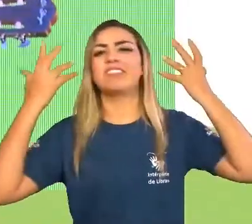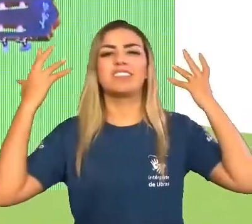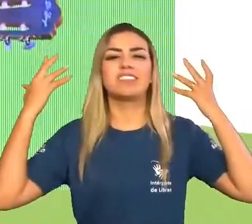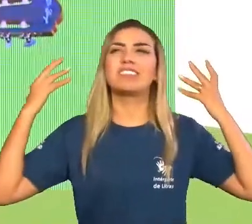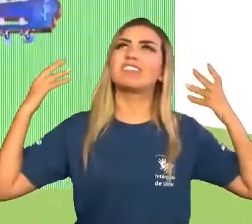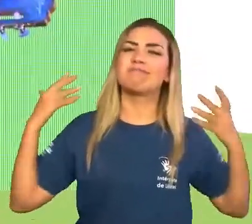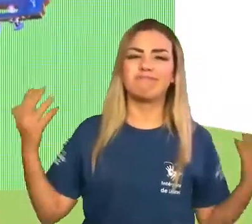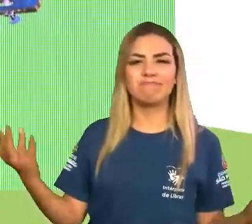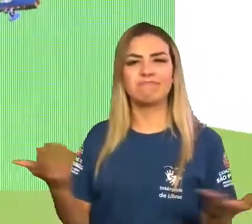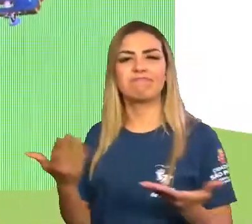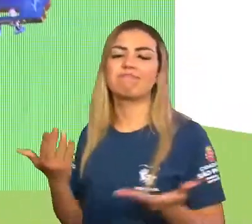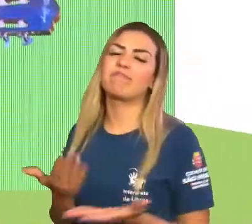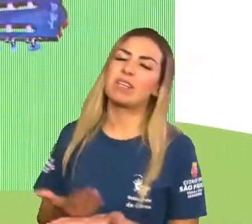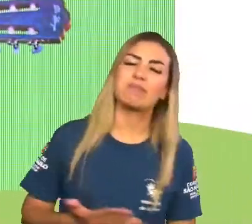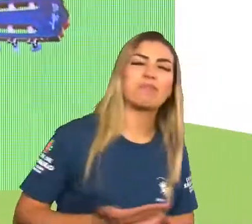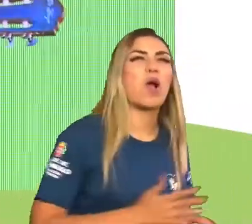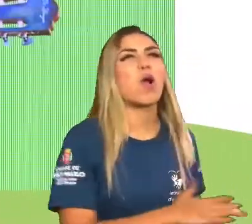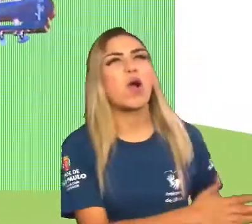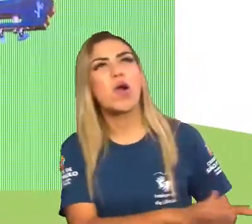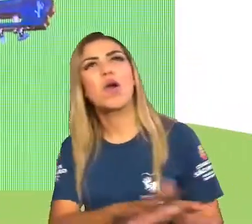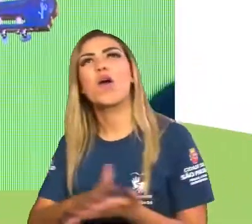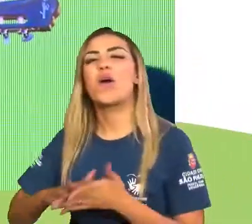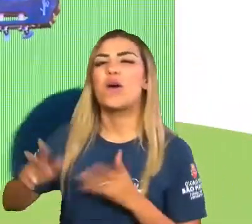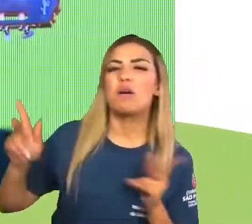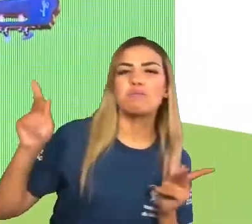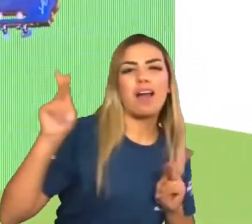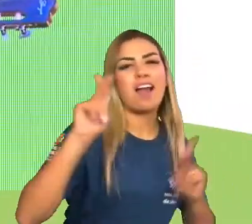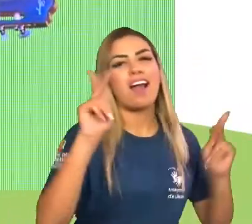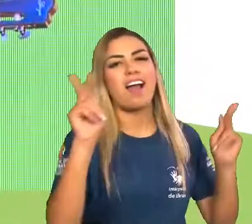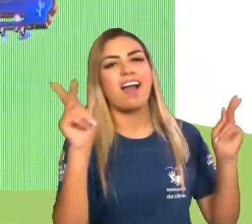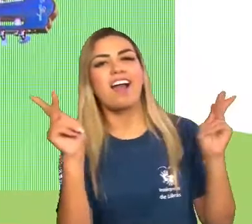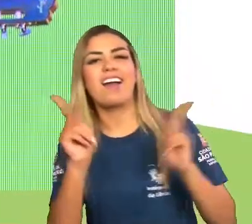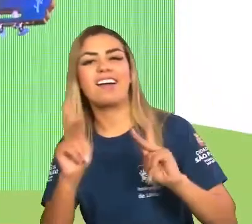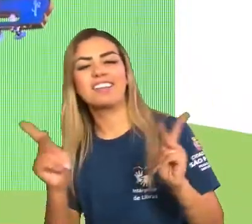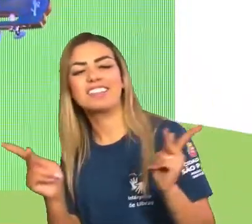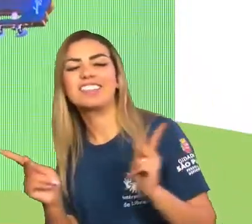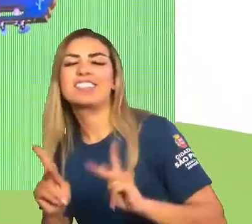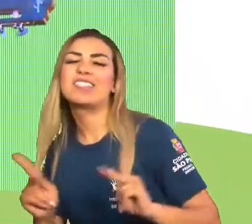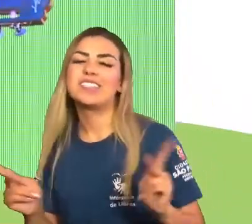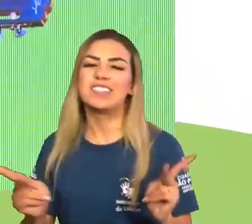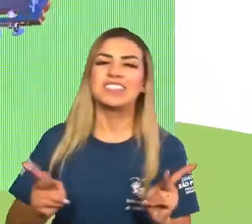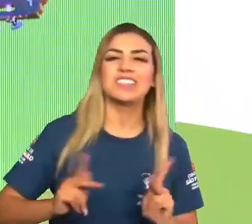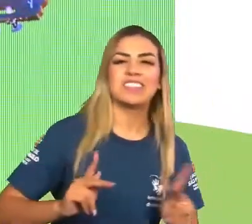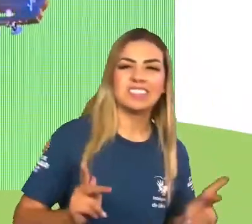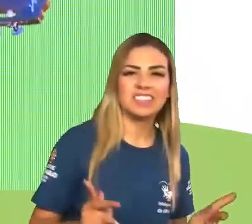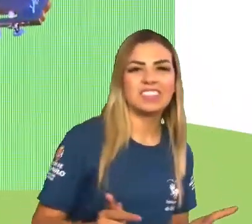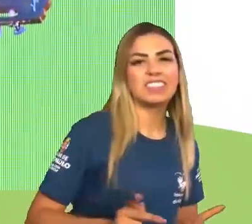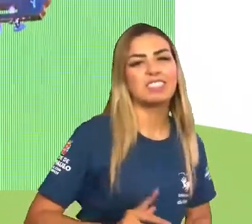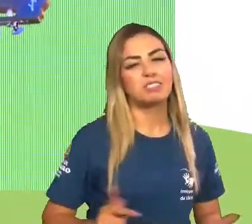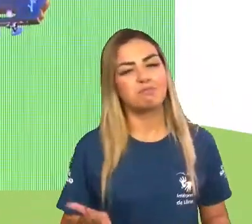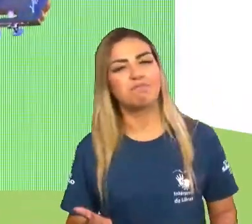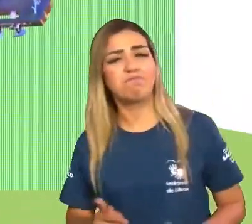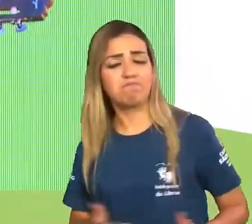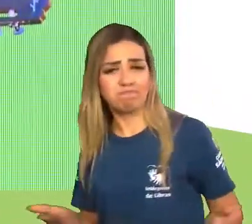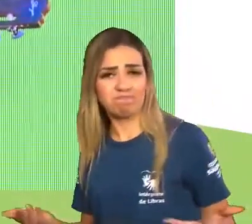um samba e canta Odô, axé